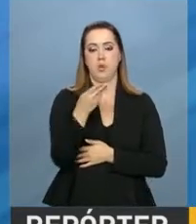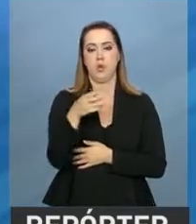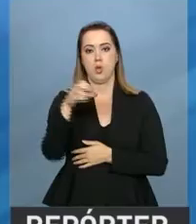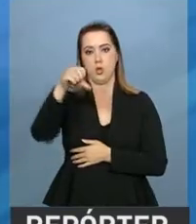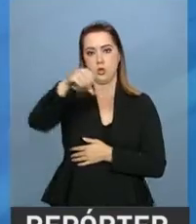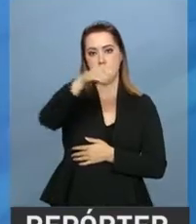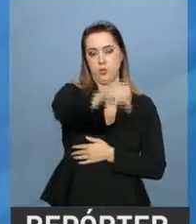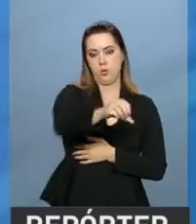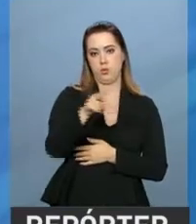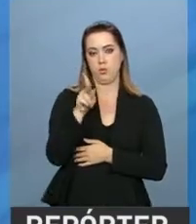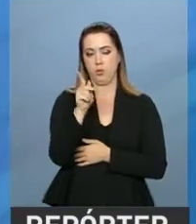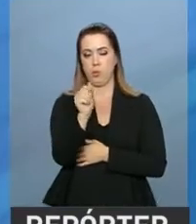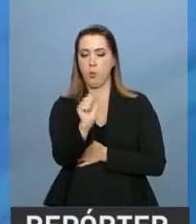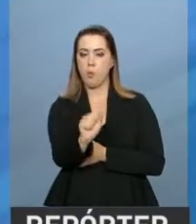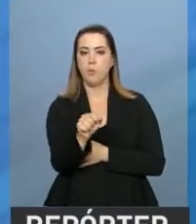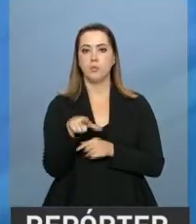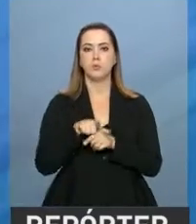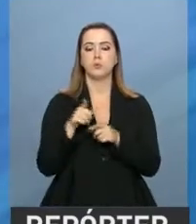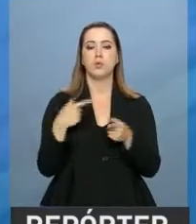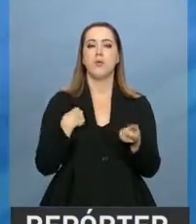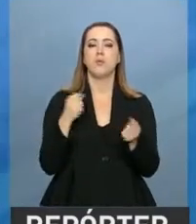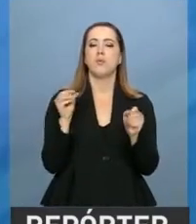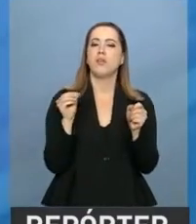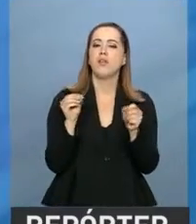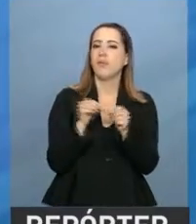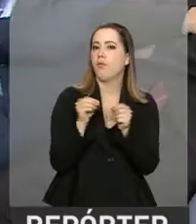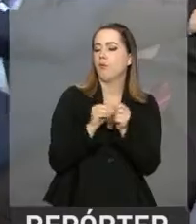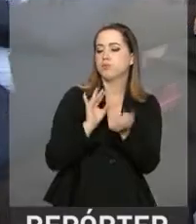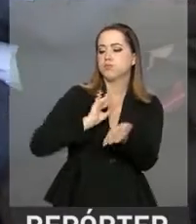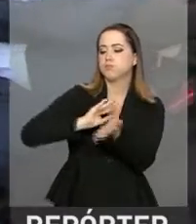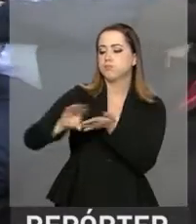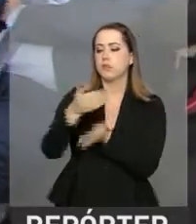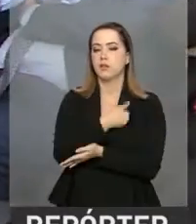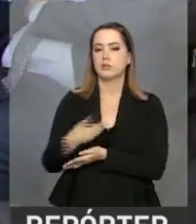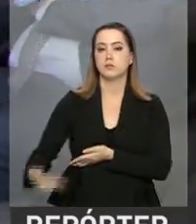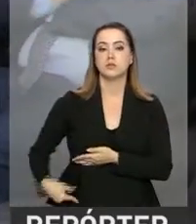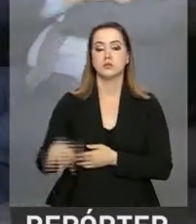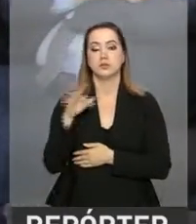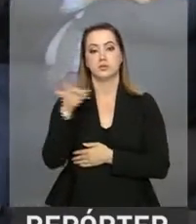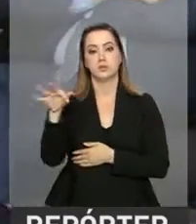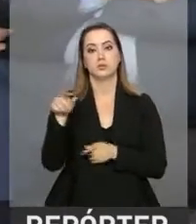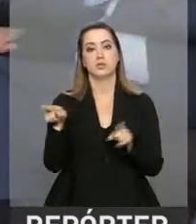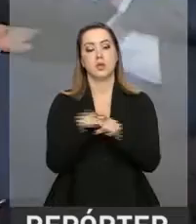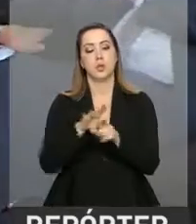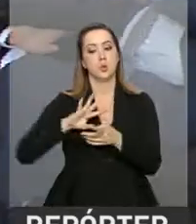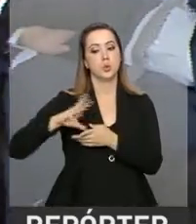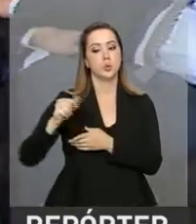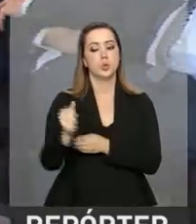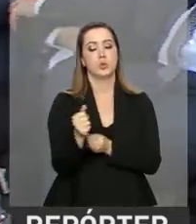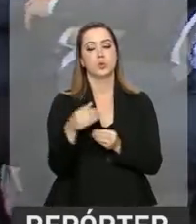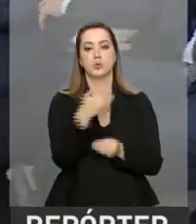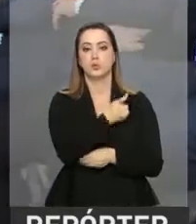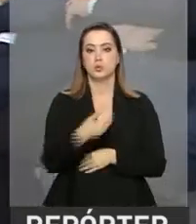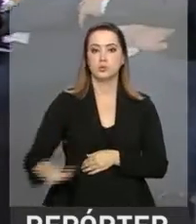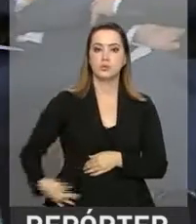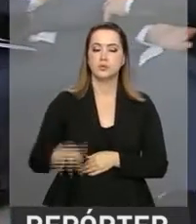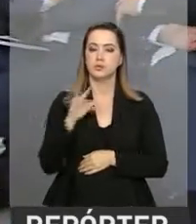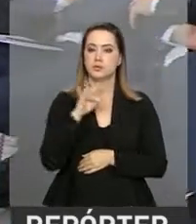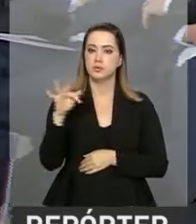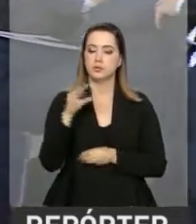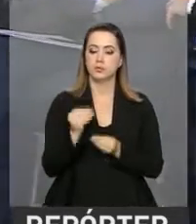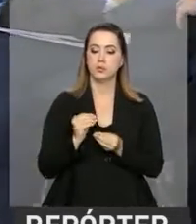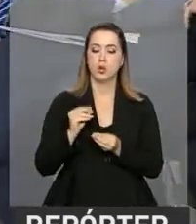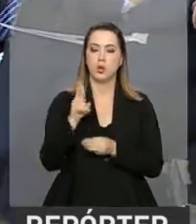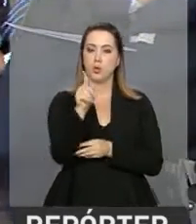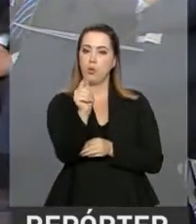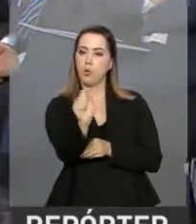99 upas que estavam funcionando sem a contrapartida do Ministério da Saúde com esses recursos todas as unidades que operavam sem essa